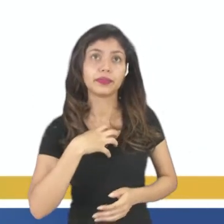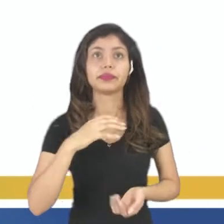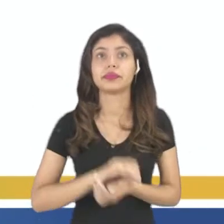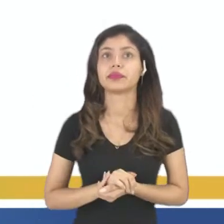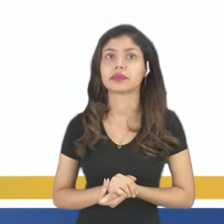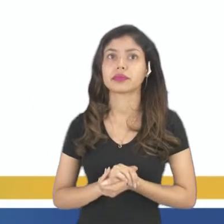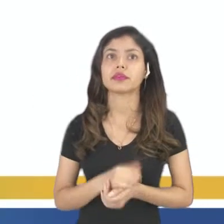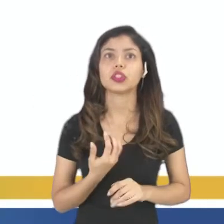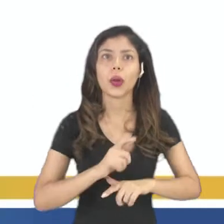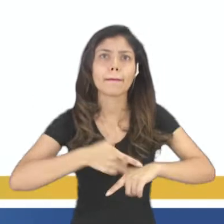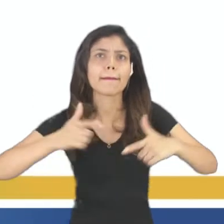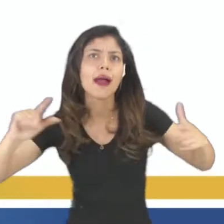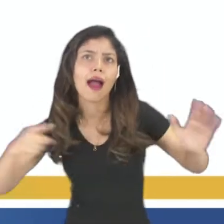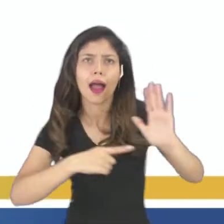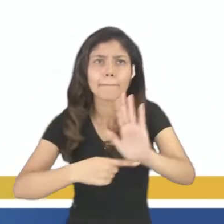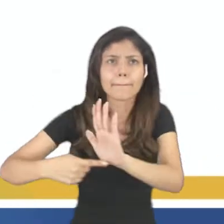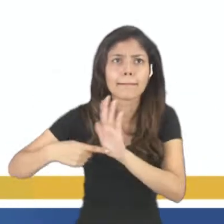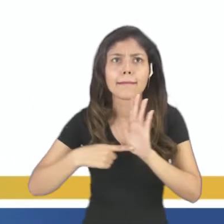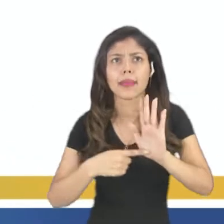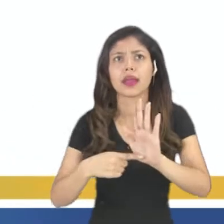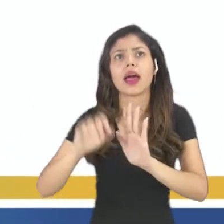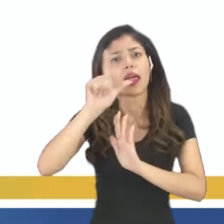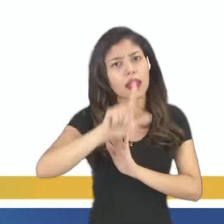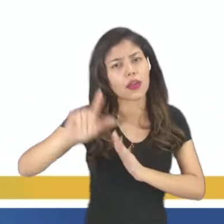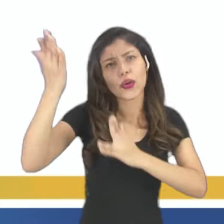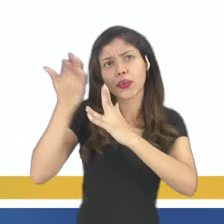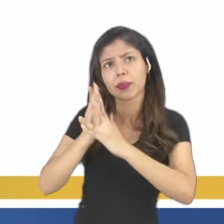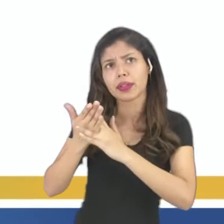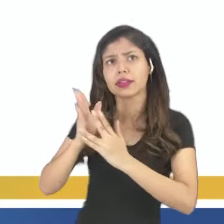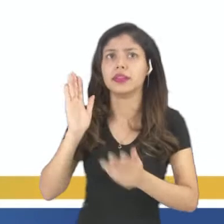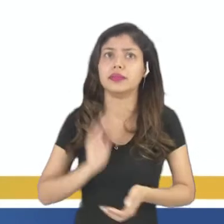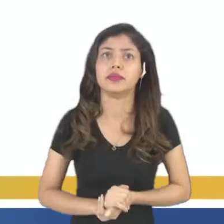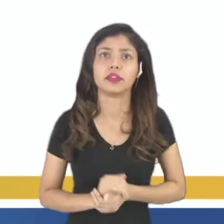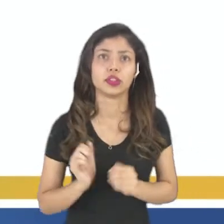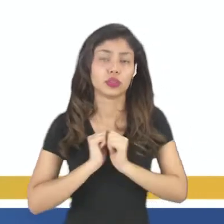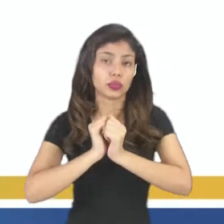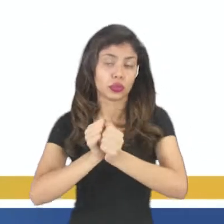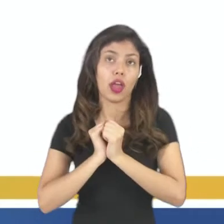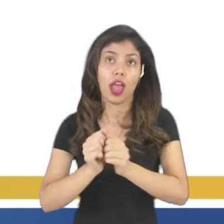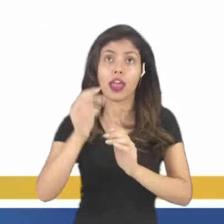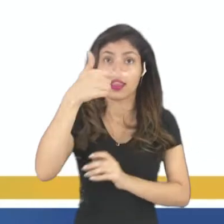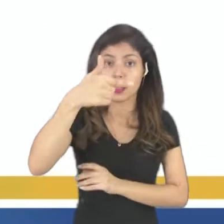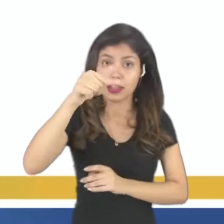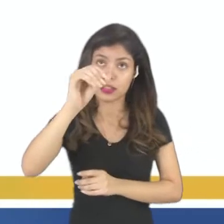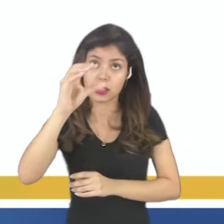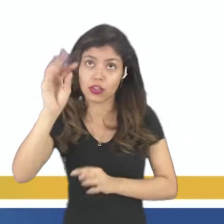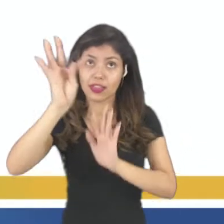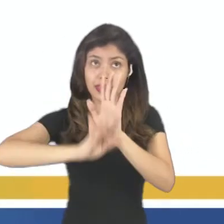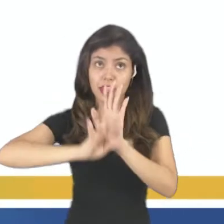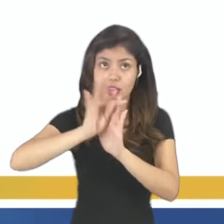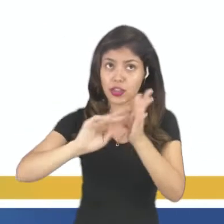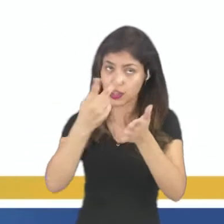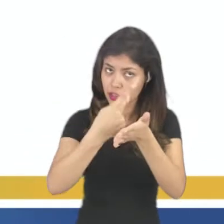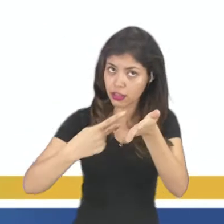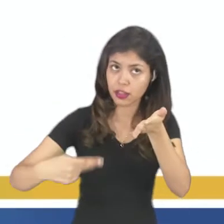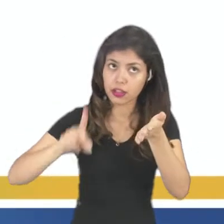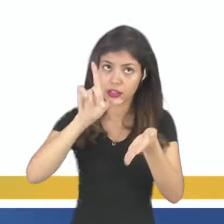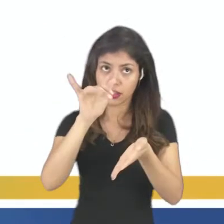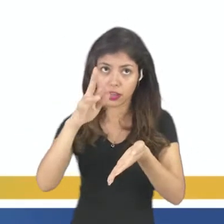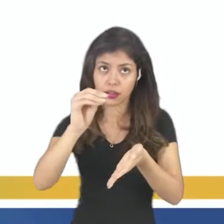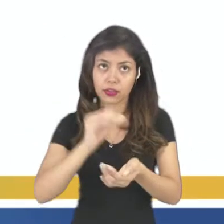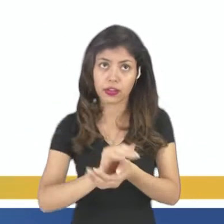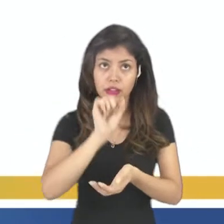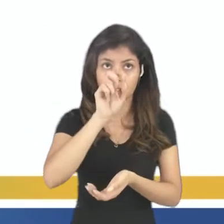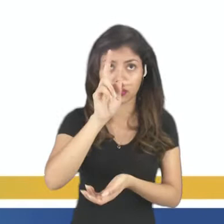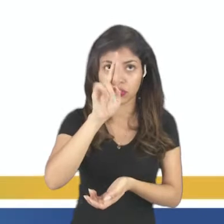maiores representantes da literatura barroca no Brasil. Sua obra reúne mais de 700 textos de poemas